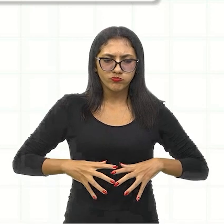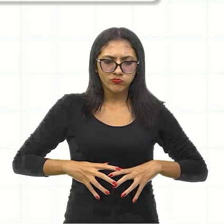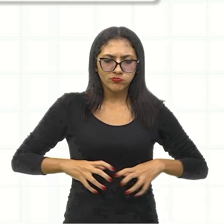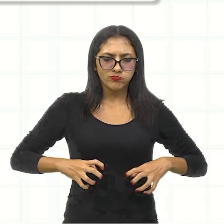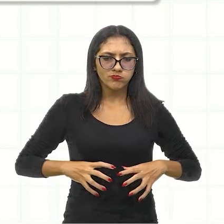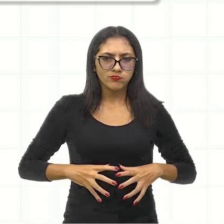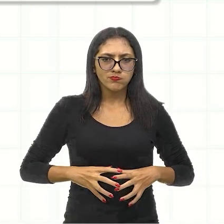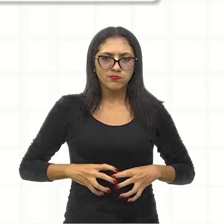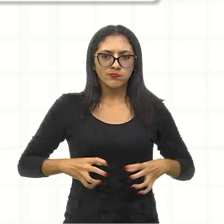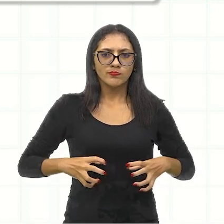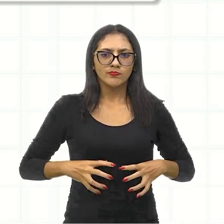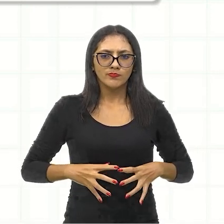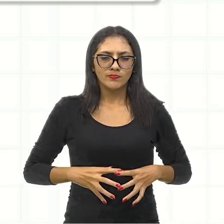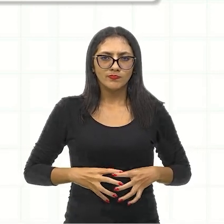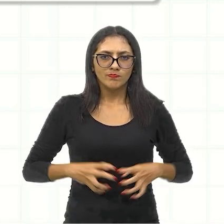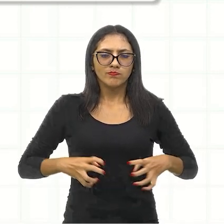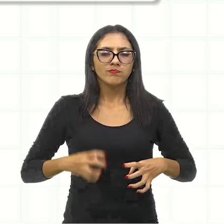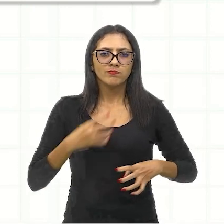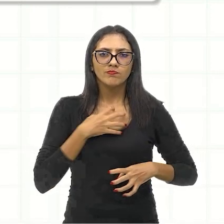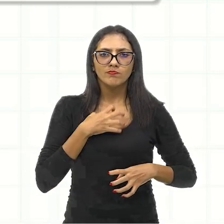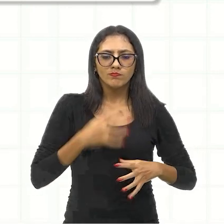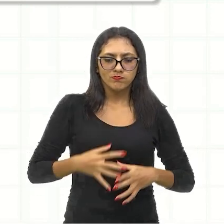já está vindo, né, já vai